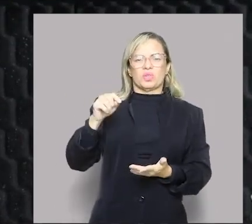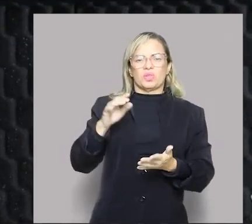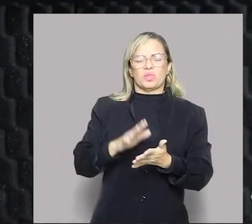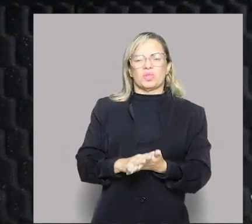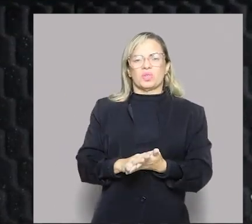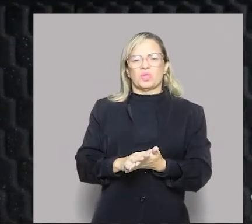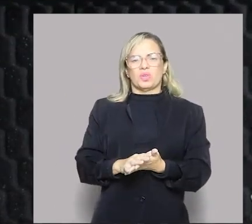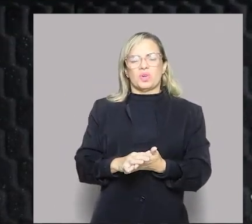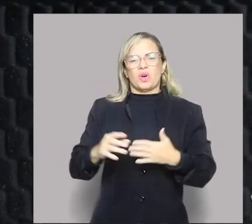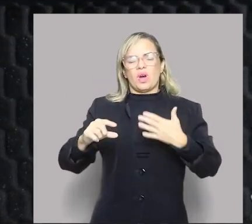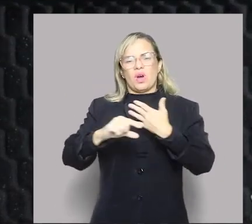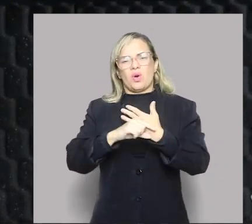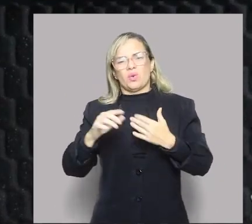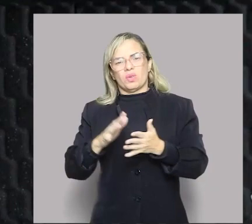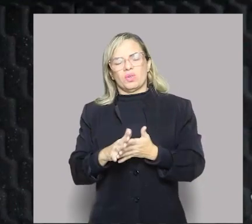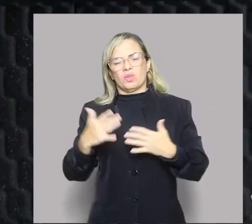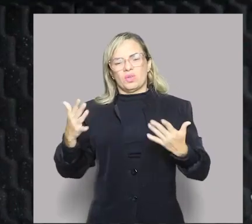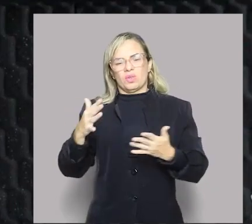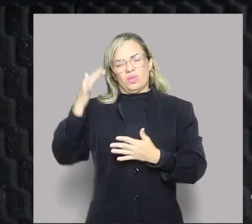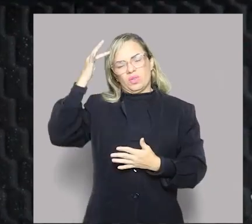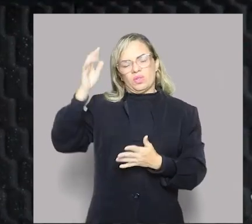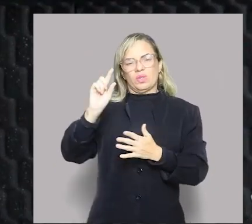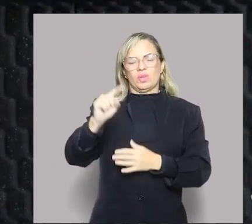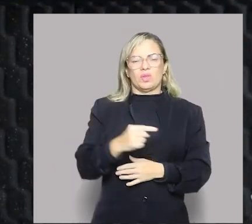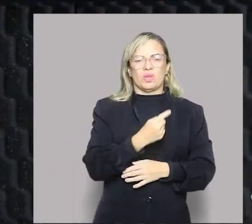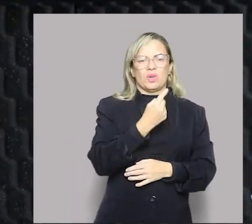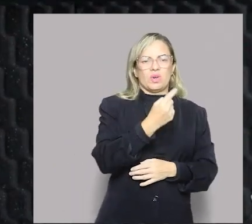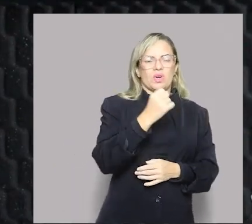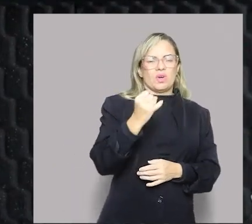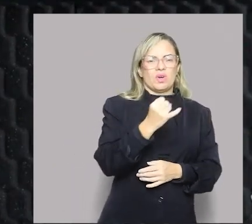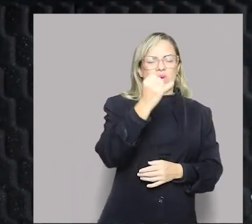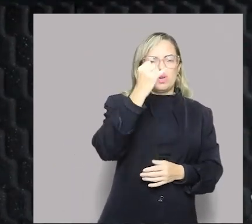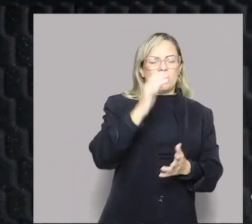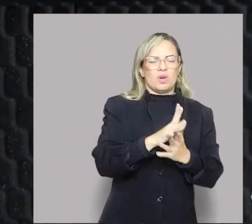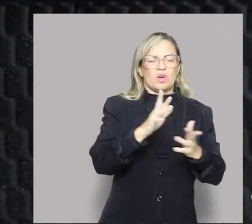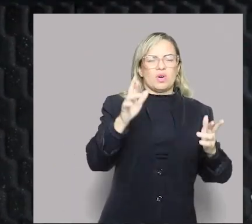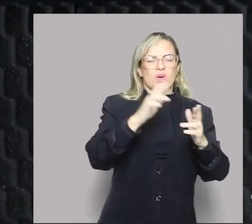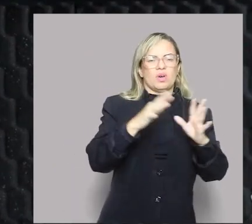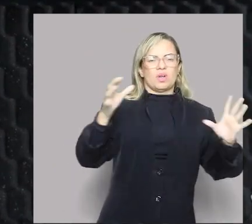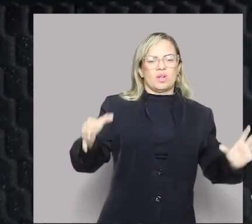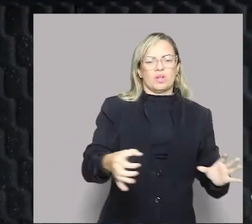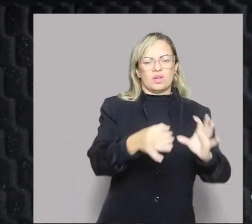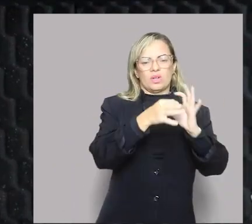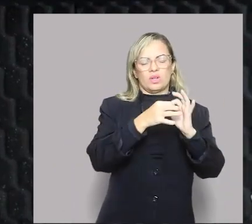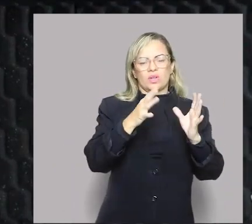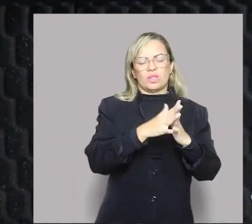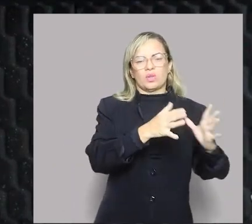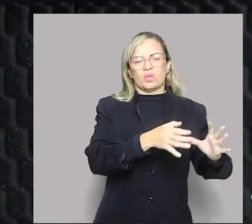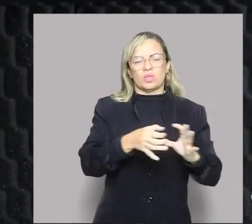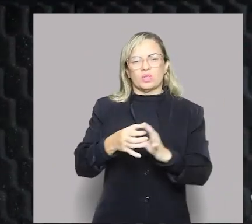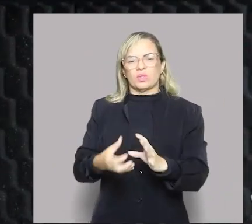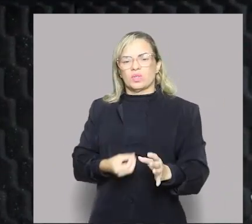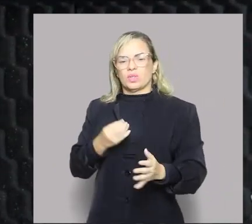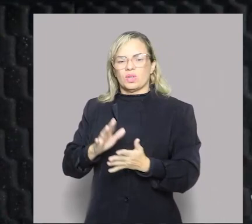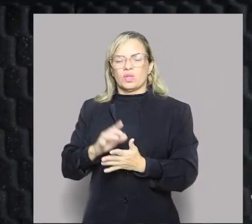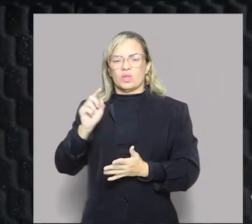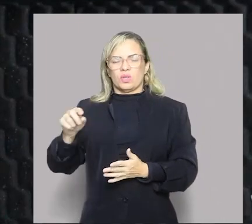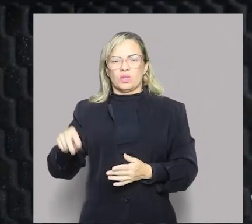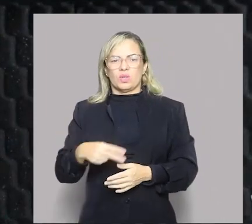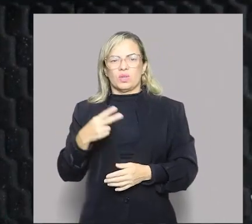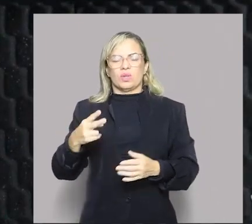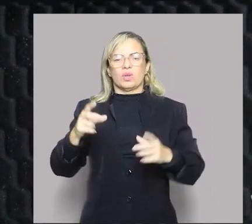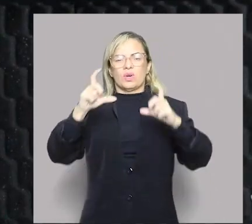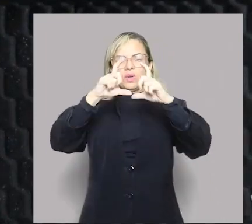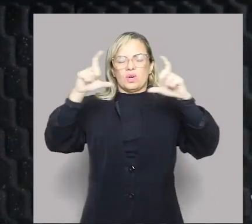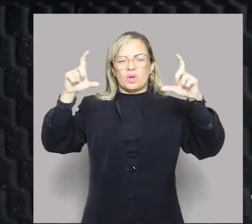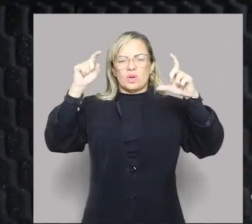uma. É importante que você eleja uma referência para a introdução, um legitimador para o D1, um legitimador para o